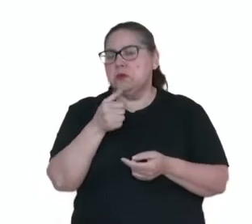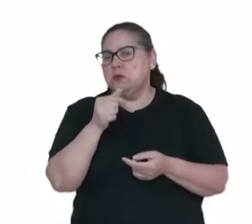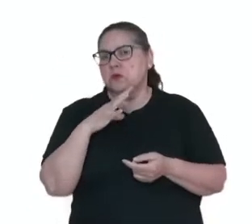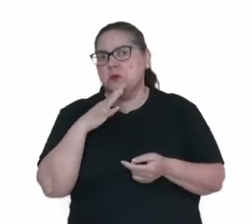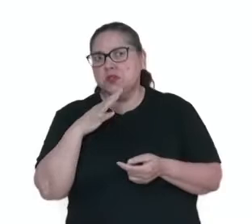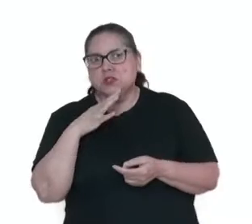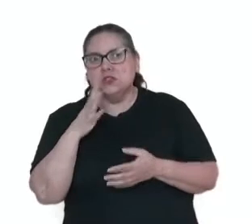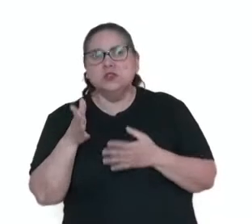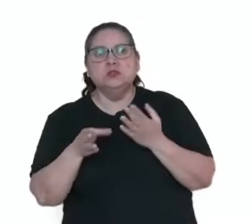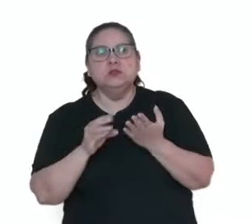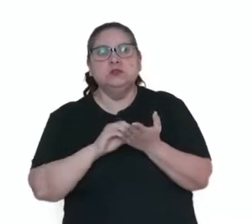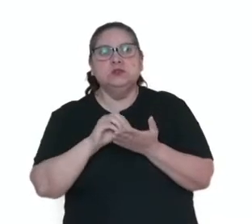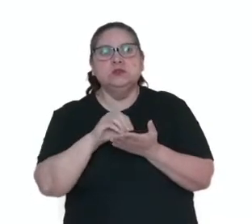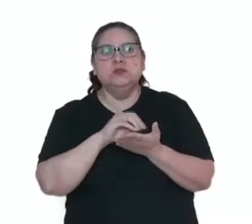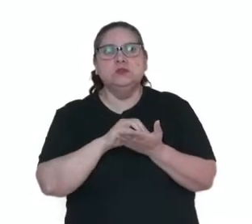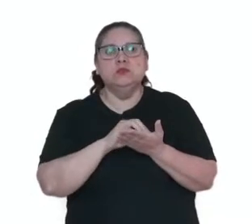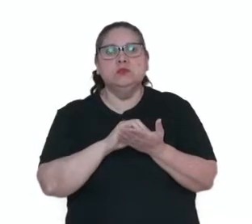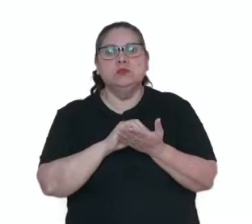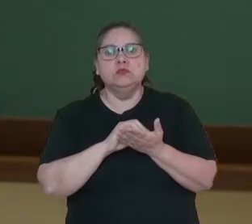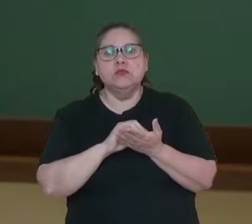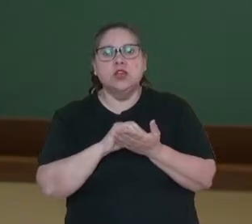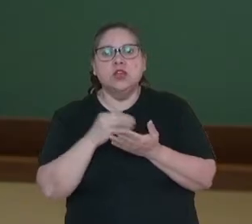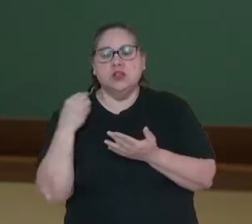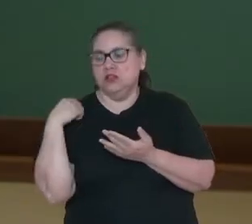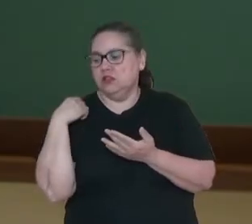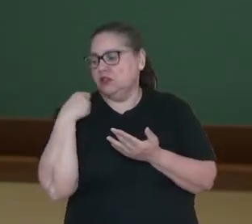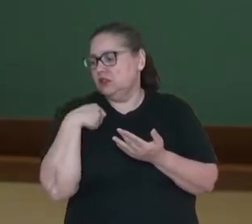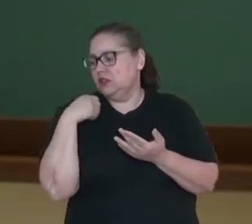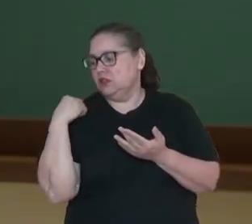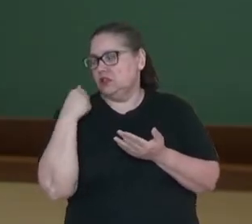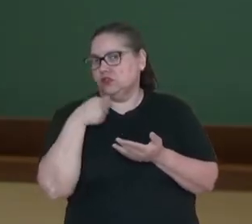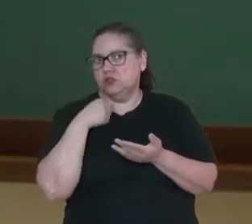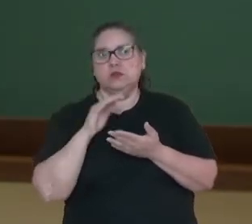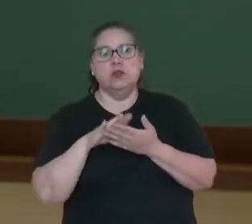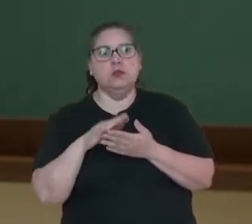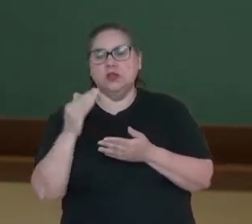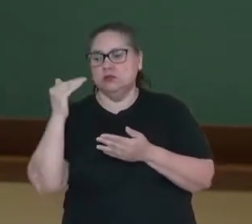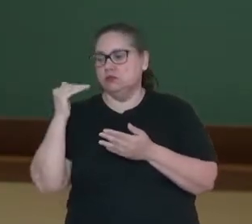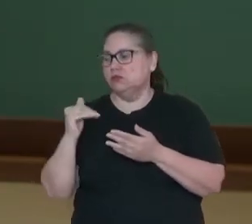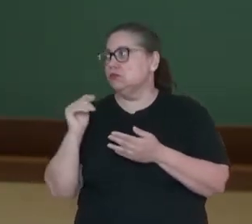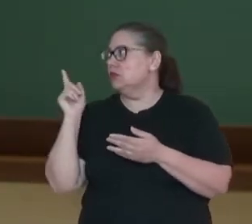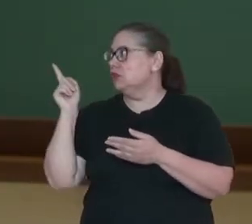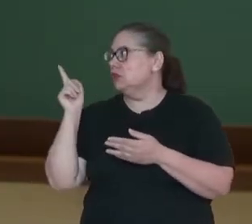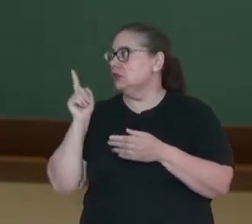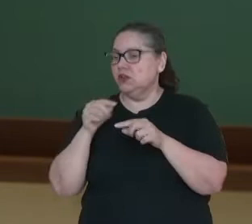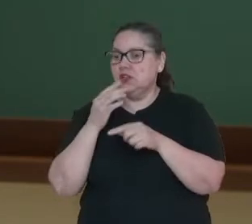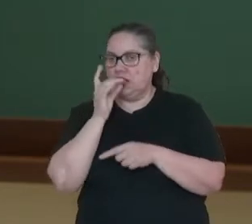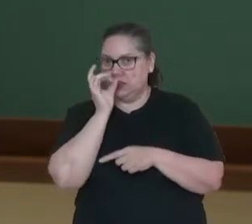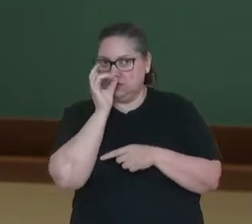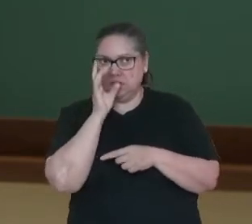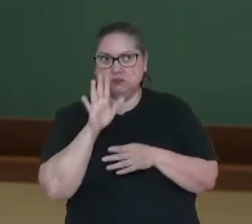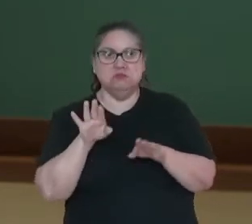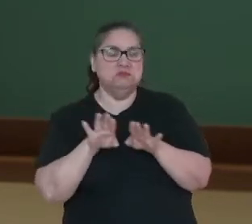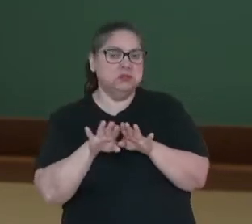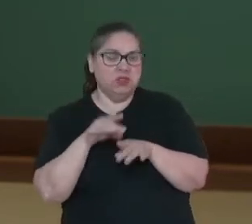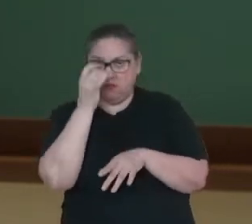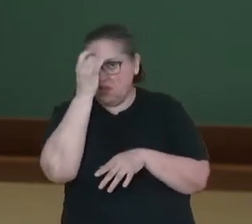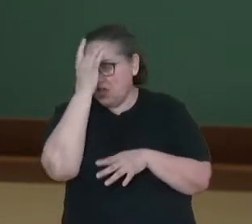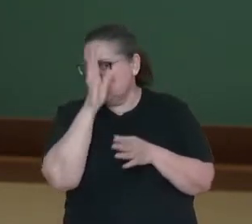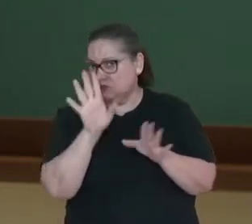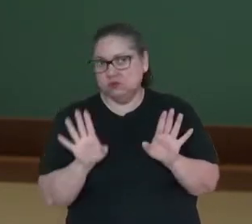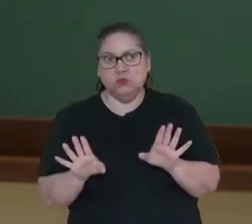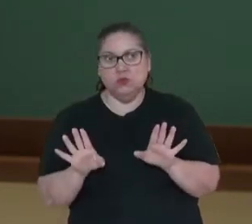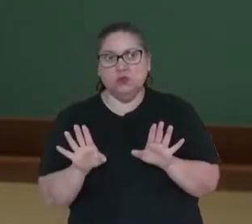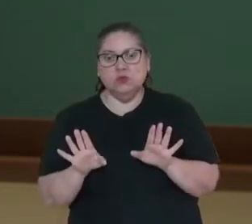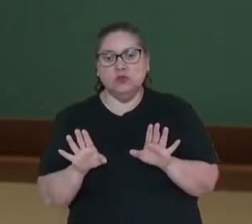conheçam, é o jogo Detetive. Mais embaixo, esse tabuleiro verde, esse também está fácil, né?